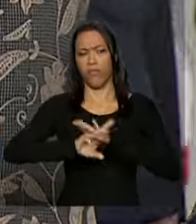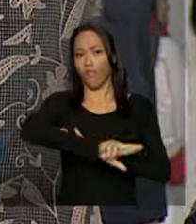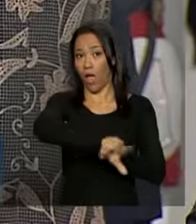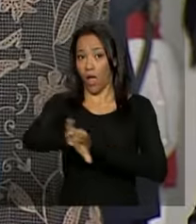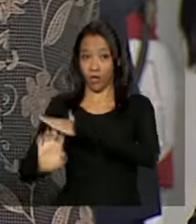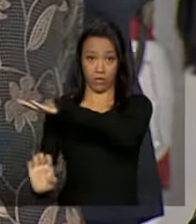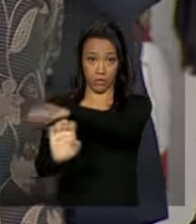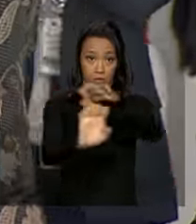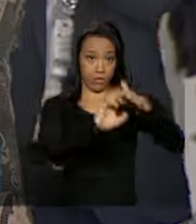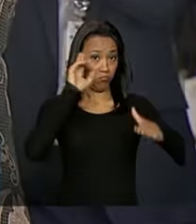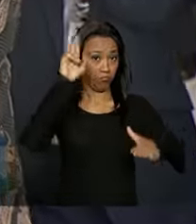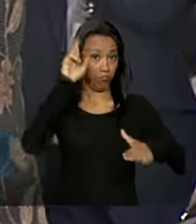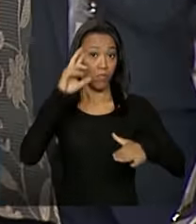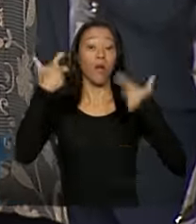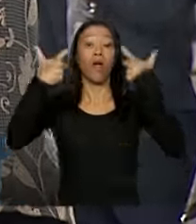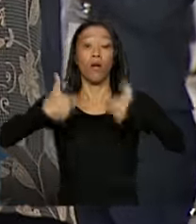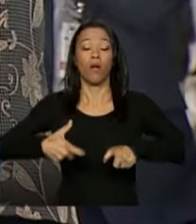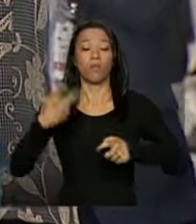Paulo.